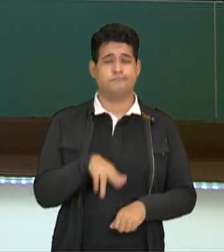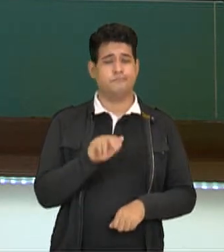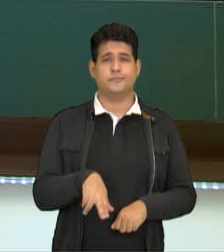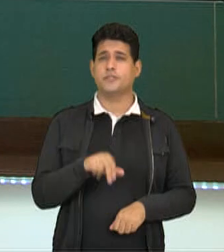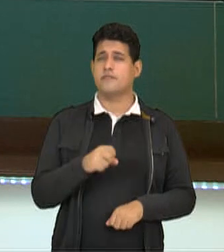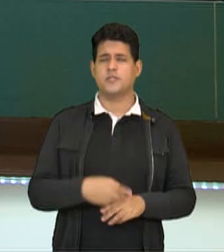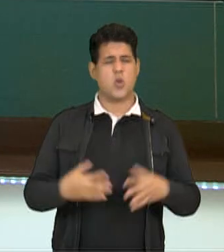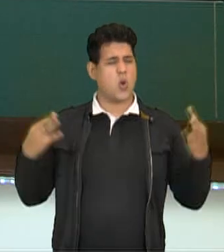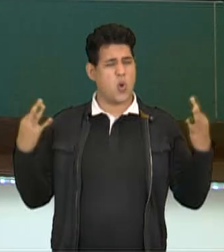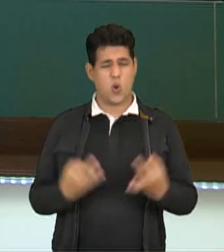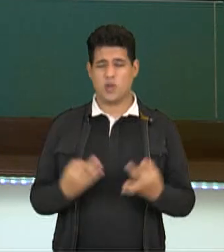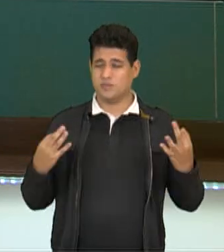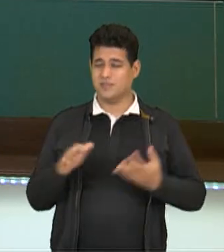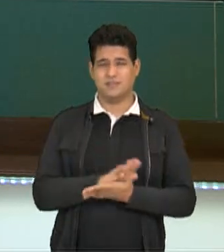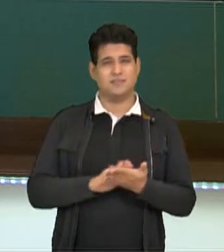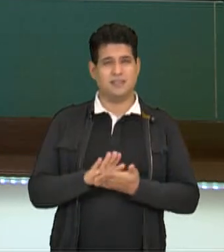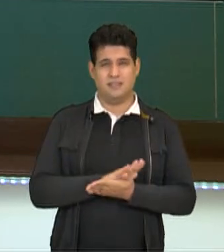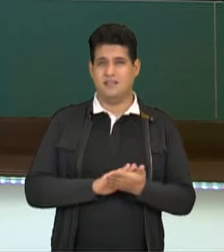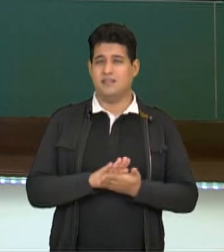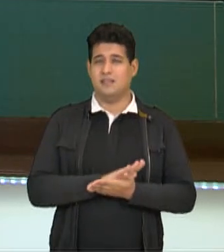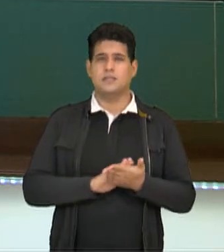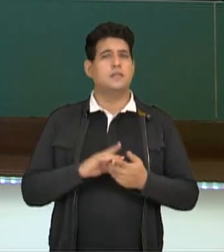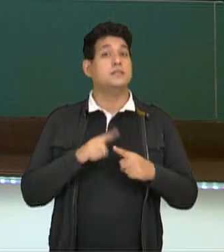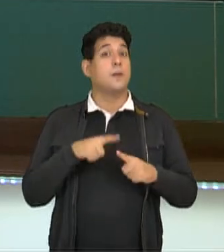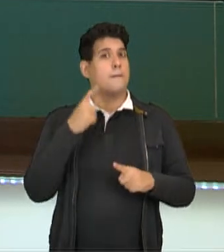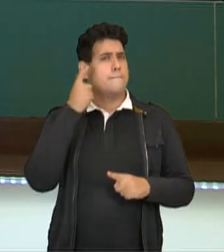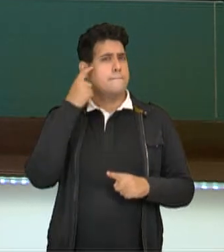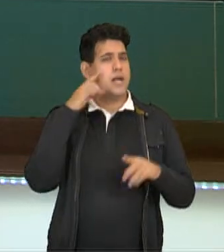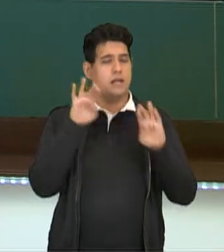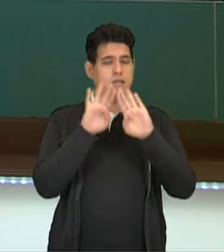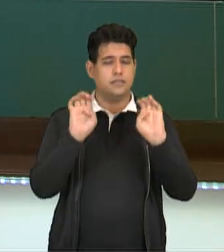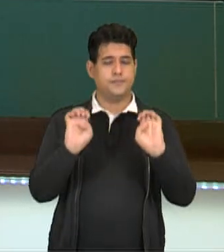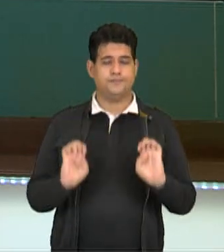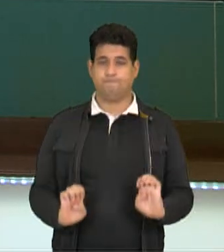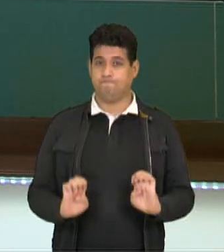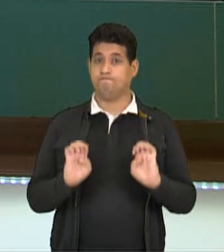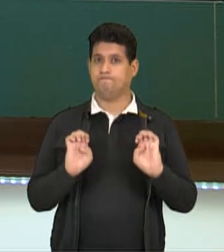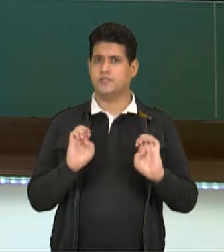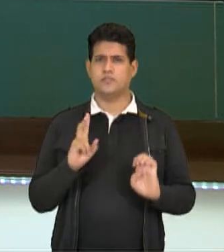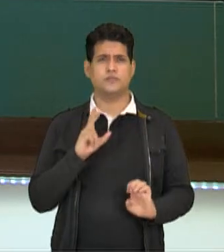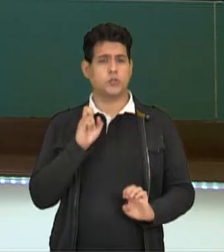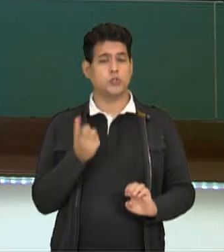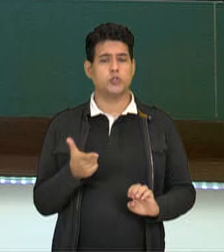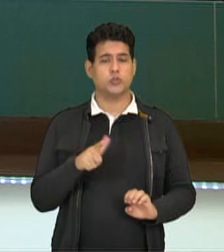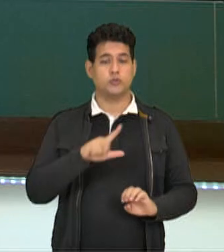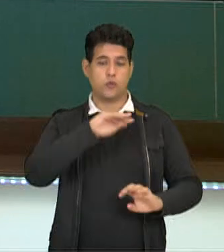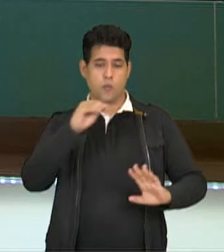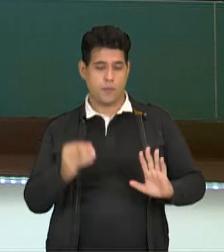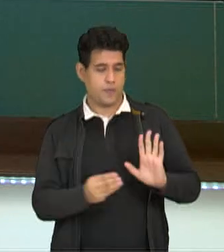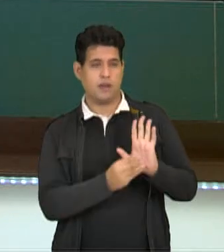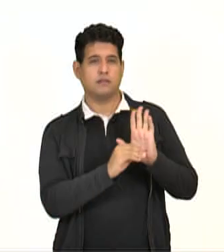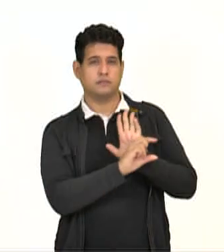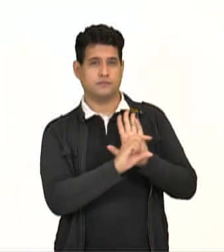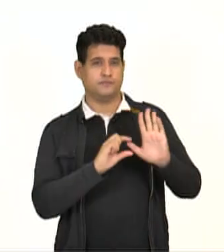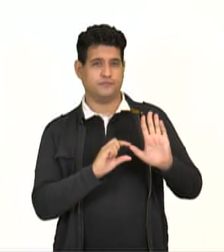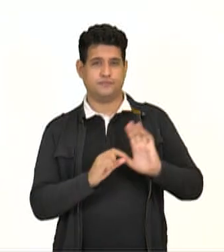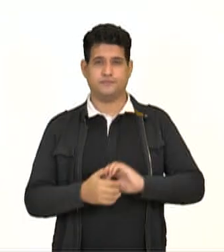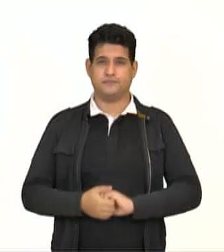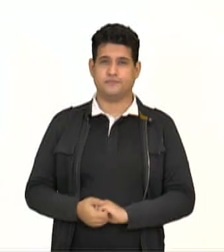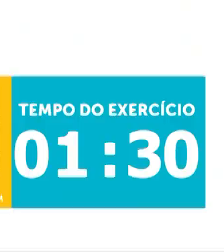será ótimo em nada. Então, pense ali na estrutura da first conditional e novamente complete a frase.